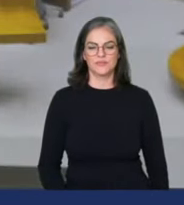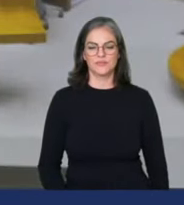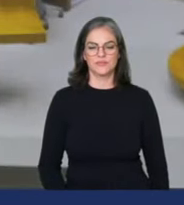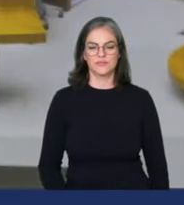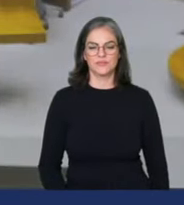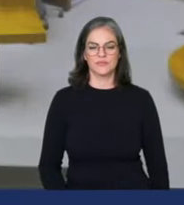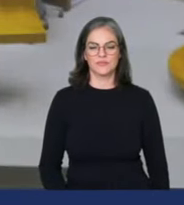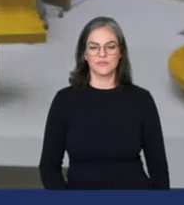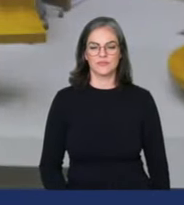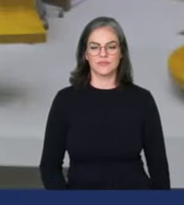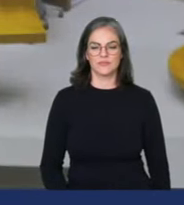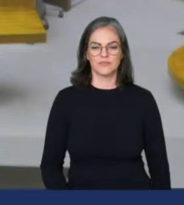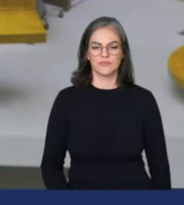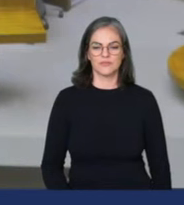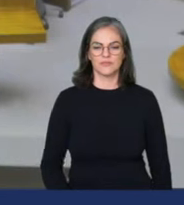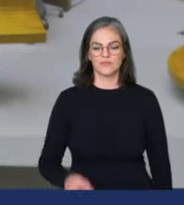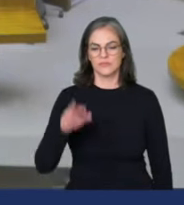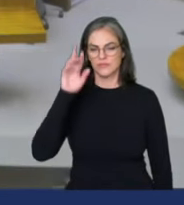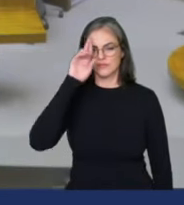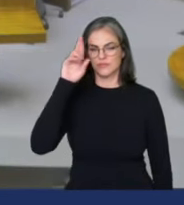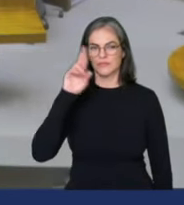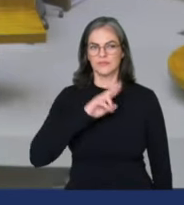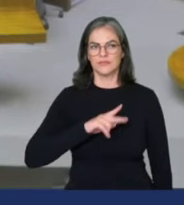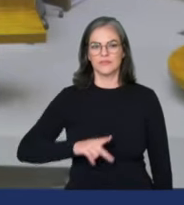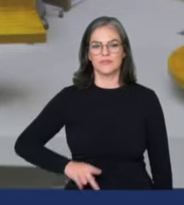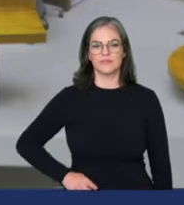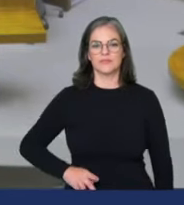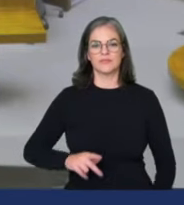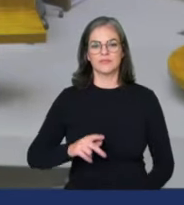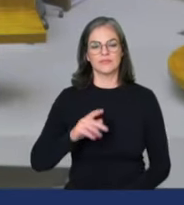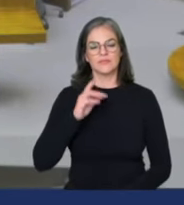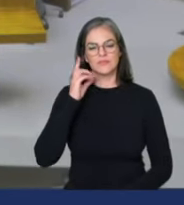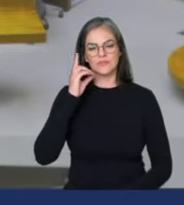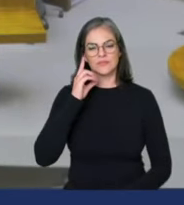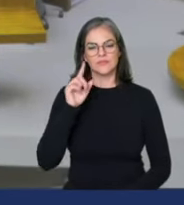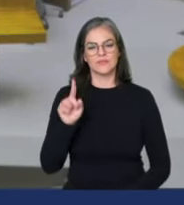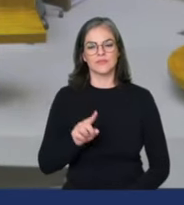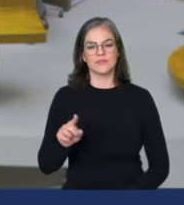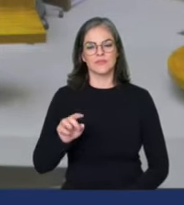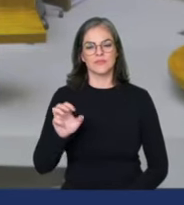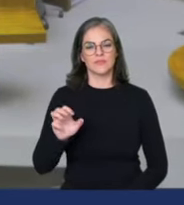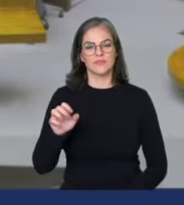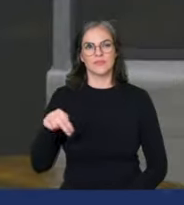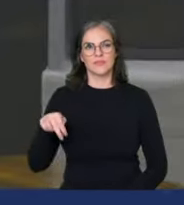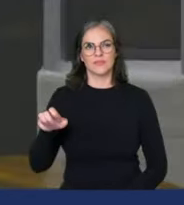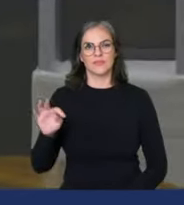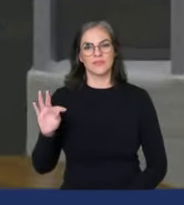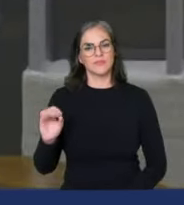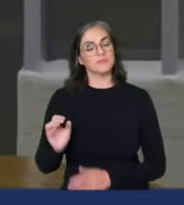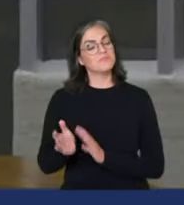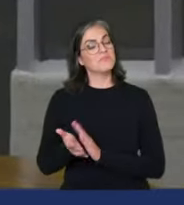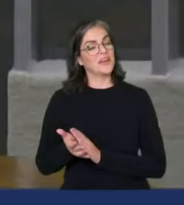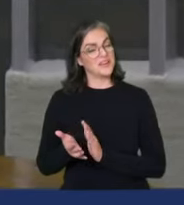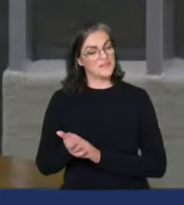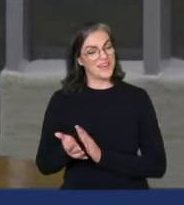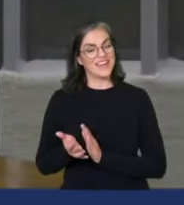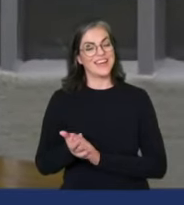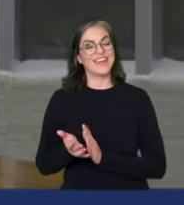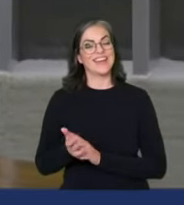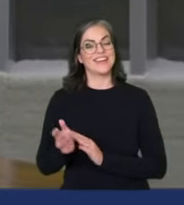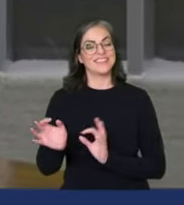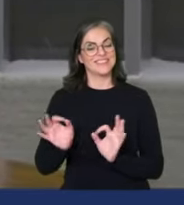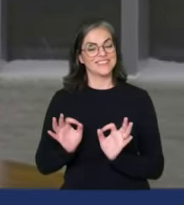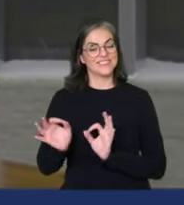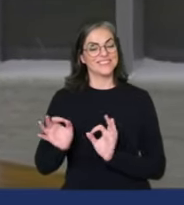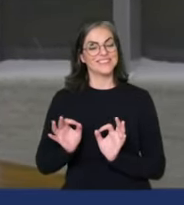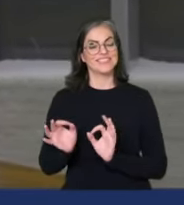Senhor presidente, nobre deputado Zé Neto, primeiro parabéns pela iniciativa, parabéns pela condução